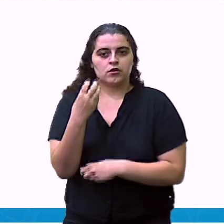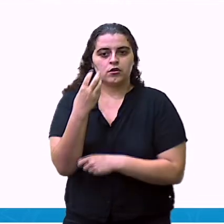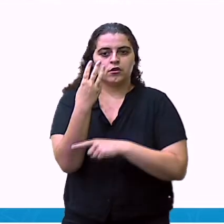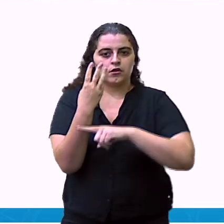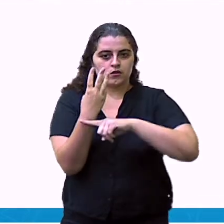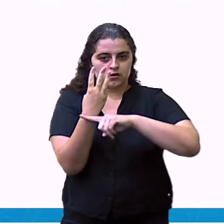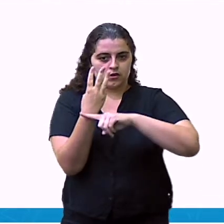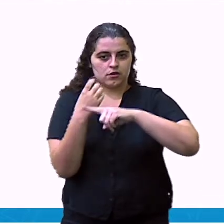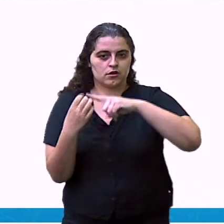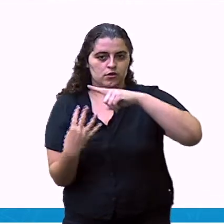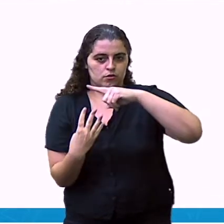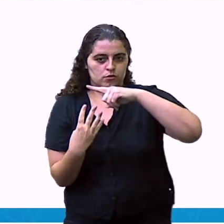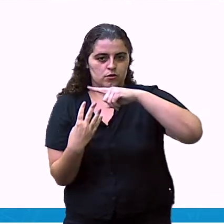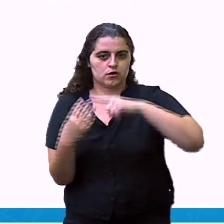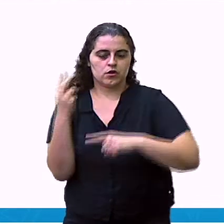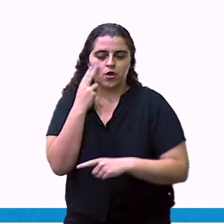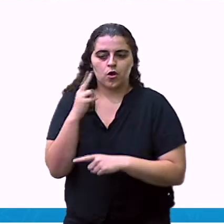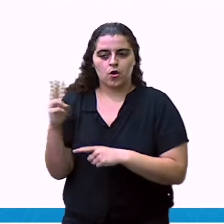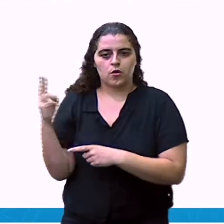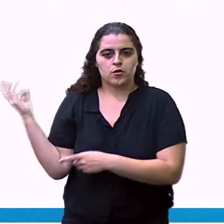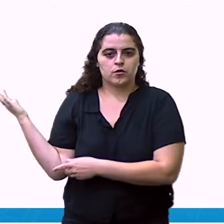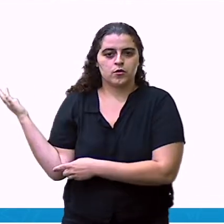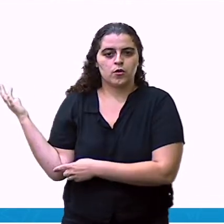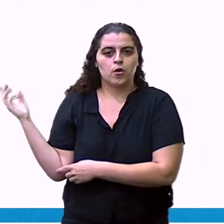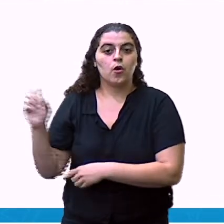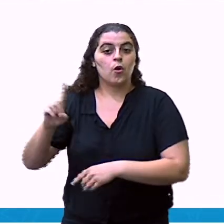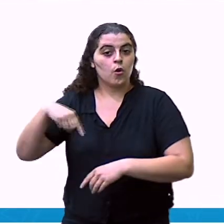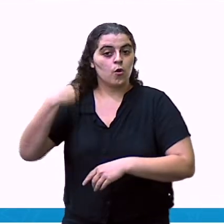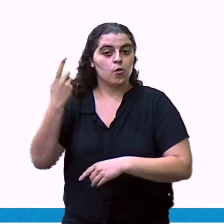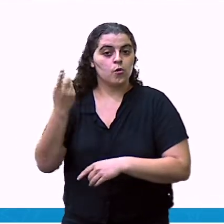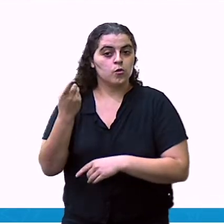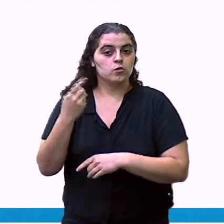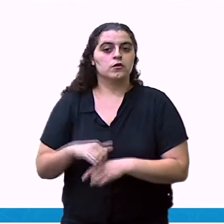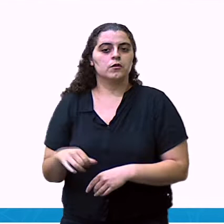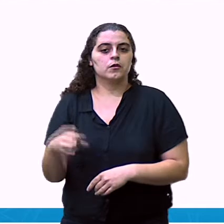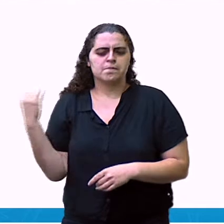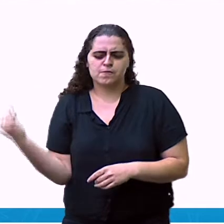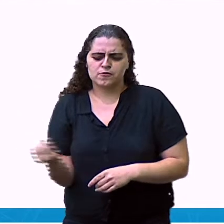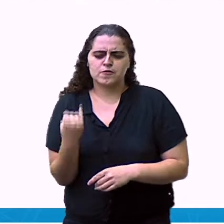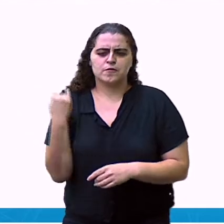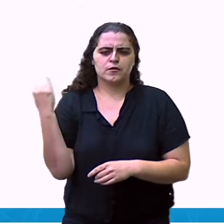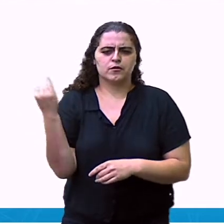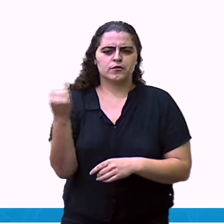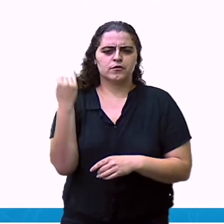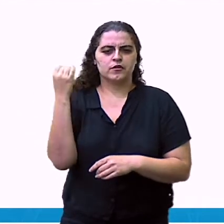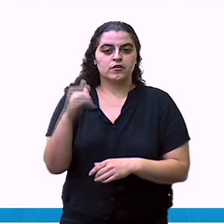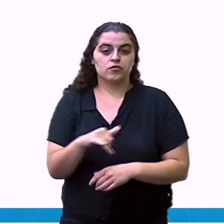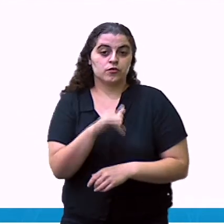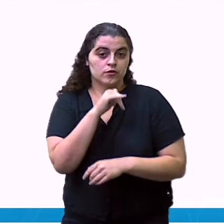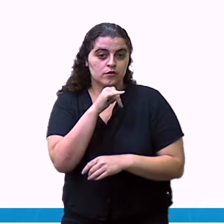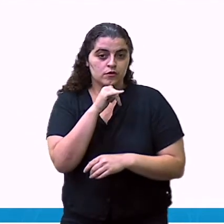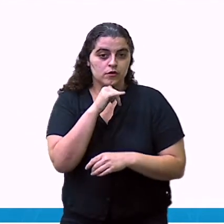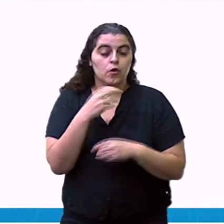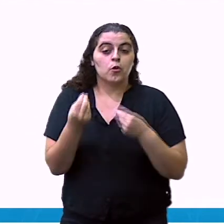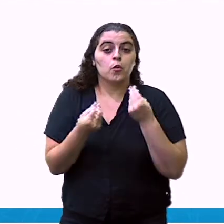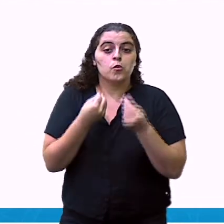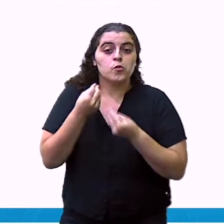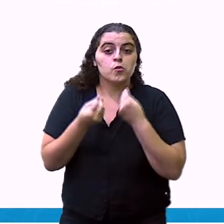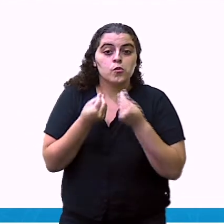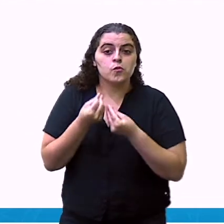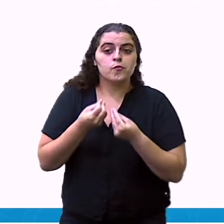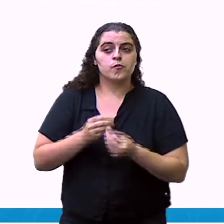minha fração desta figura. Outro ponto importante que nós precisamos agora aprender é como